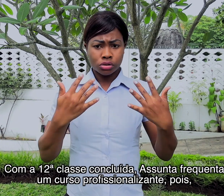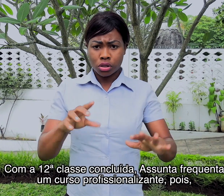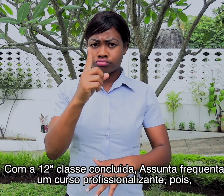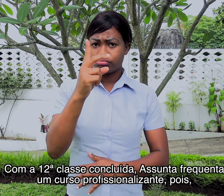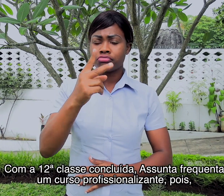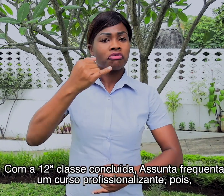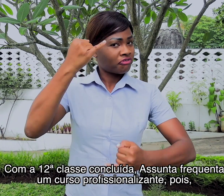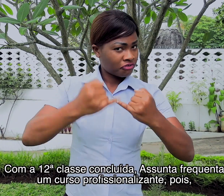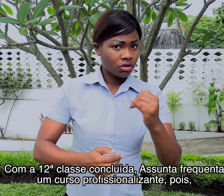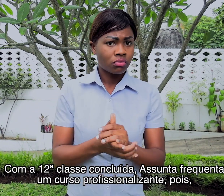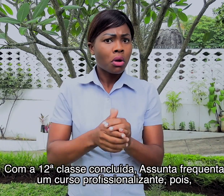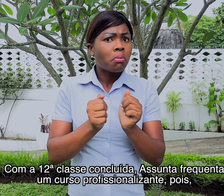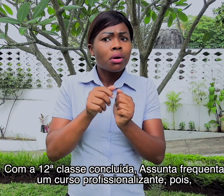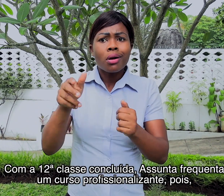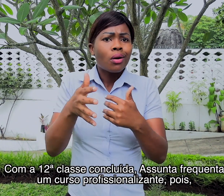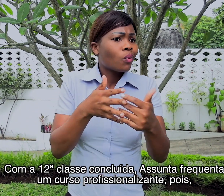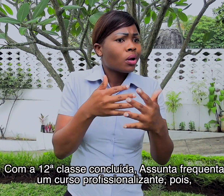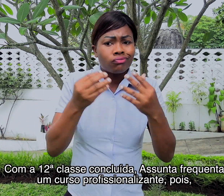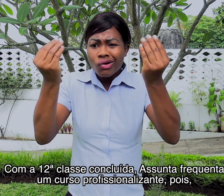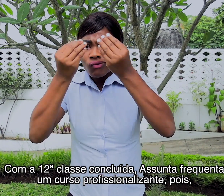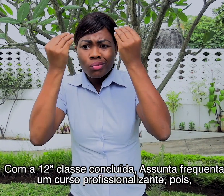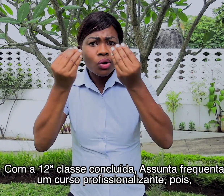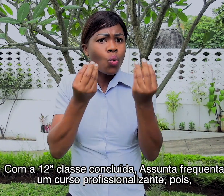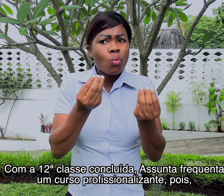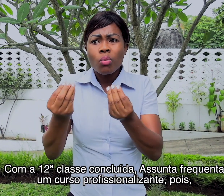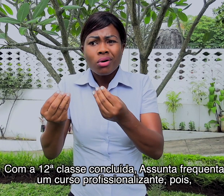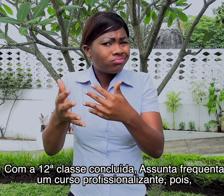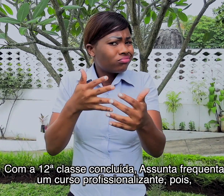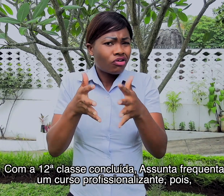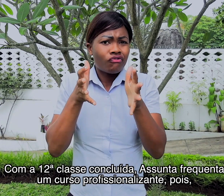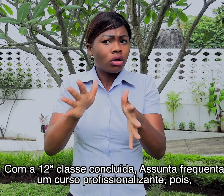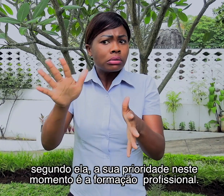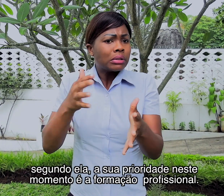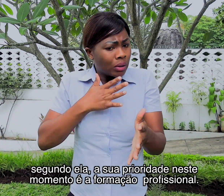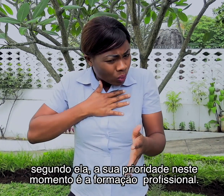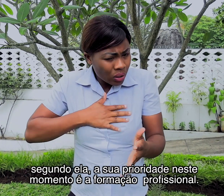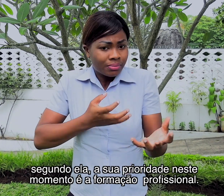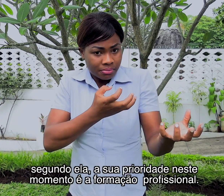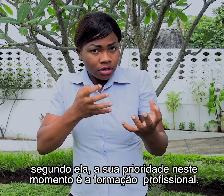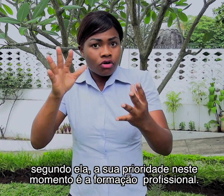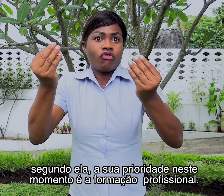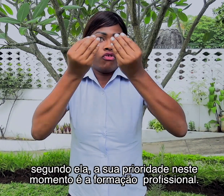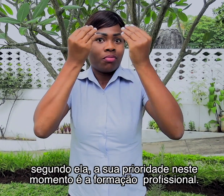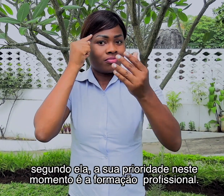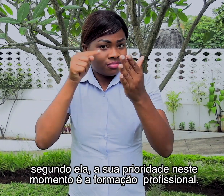Com a 12ª classe concluída, Assunta frequenta um curso profissionalizante,